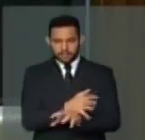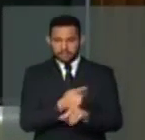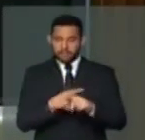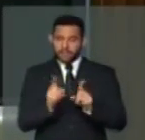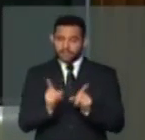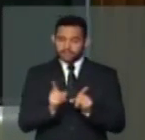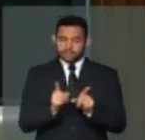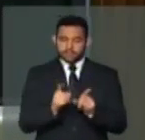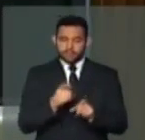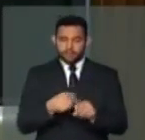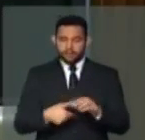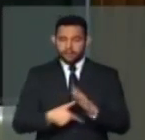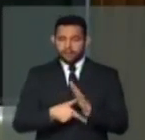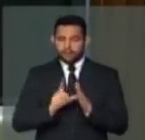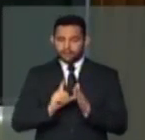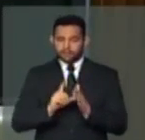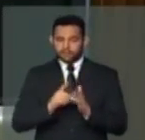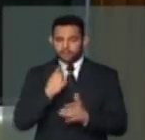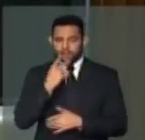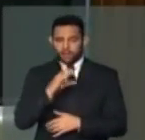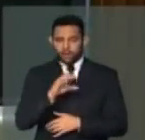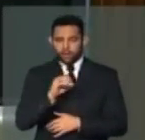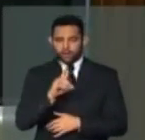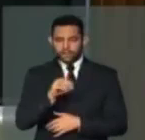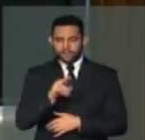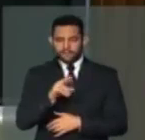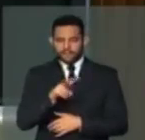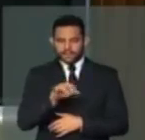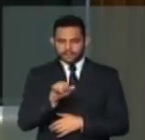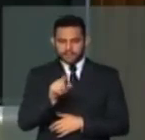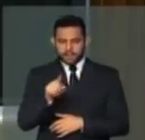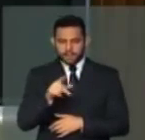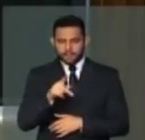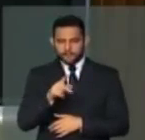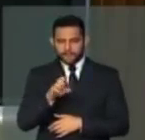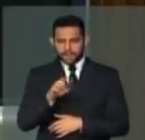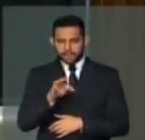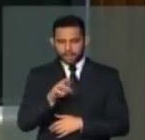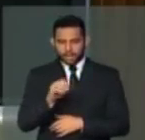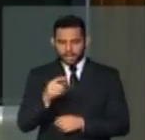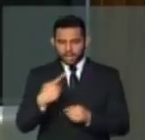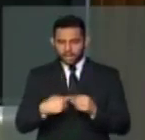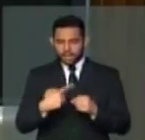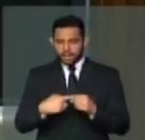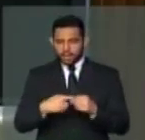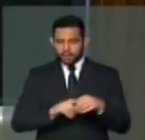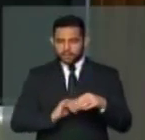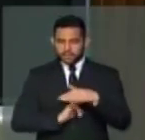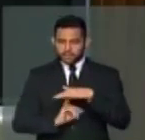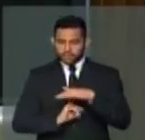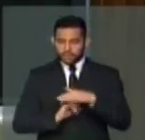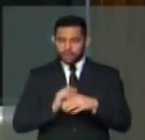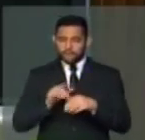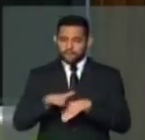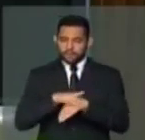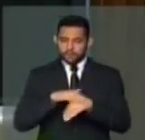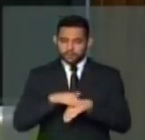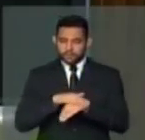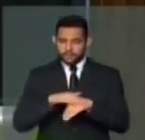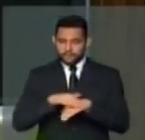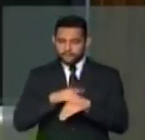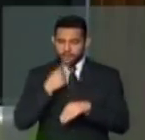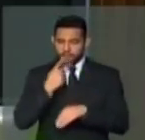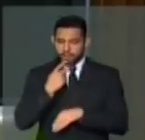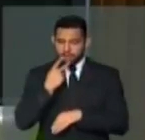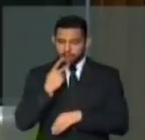antes, eu quero dizer que a Codevasf, essa semana lá em Petrolina, e é um dos órgãos que eu vou tratar nesse pronunciamento